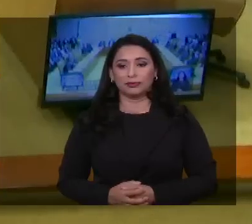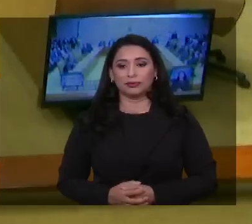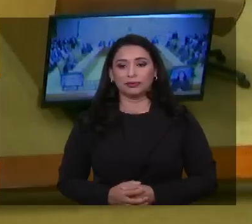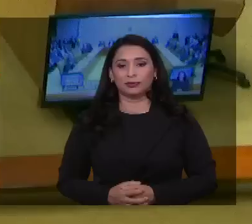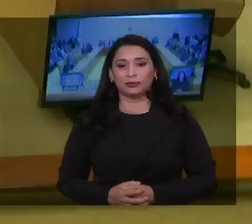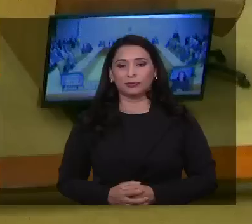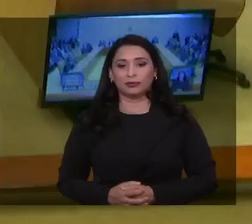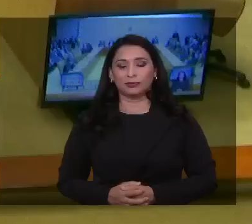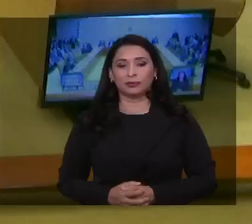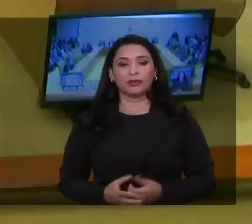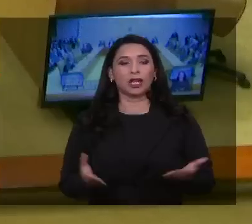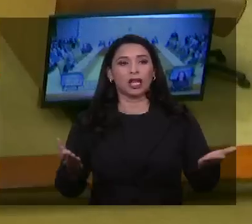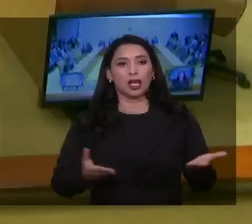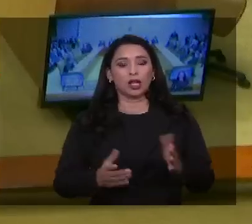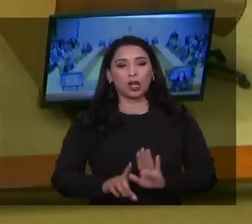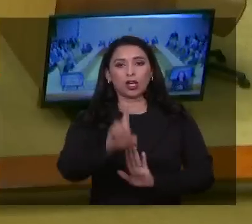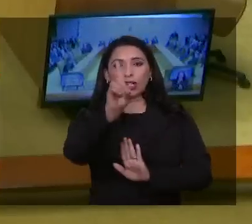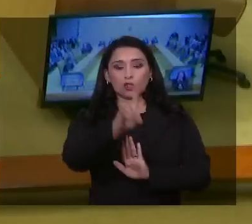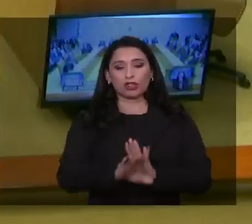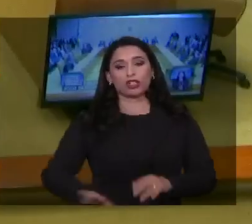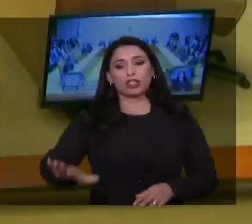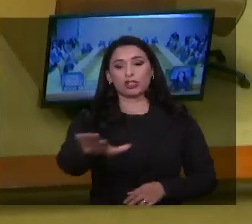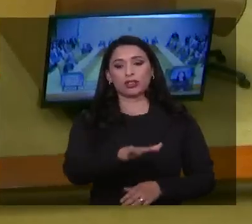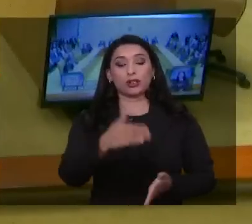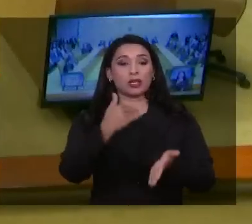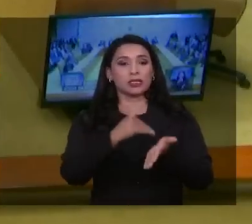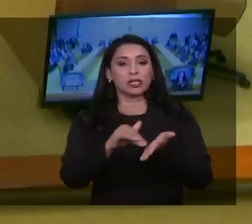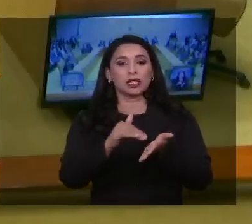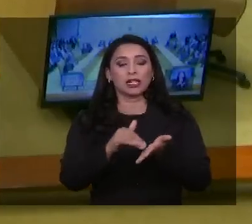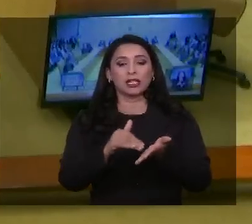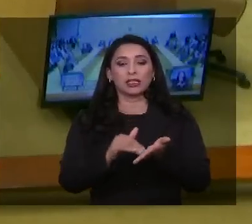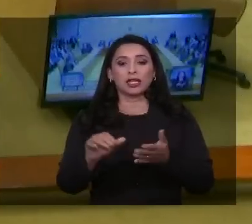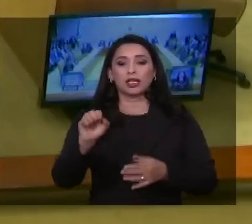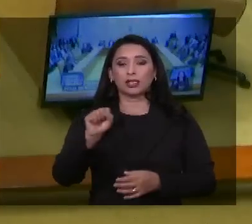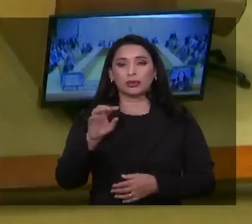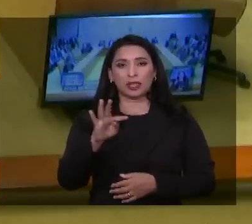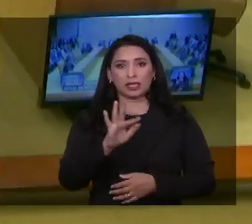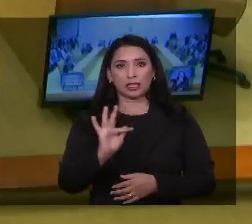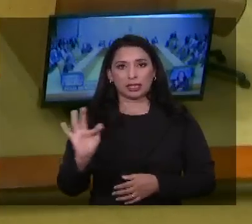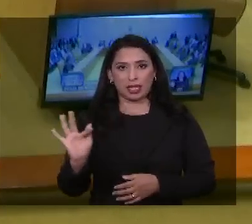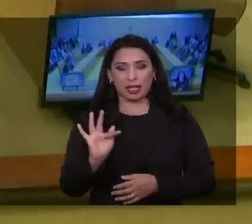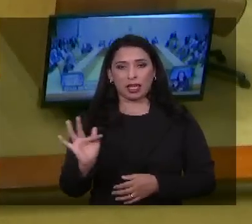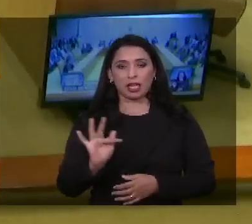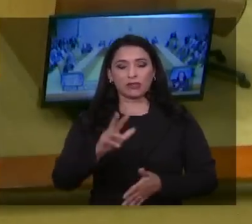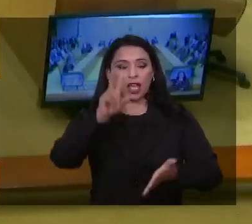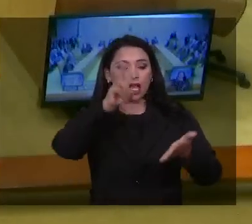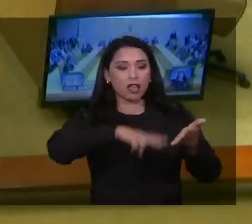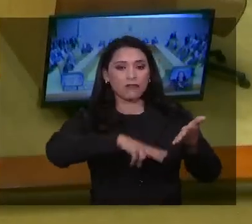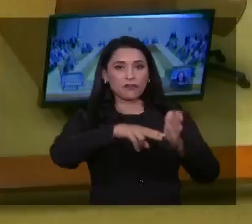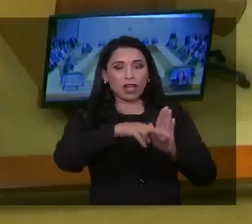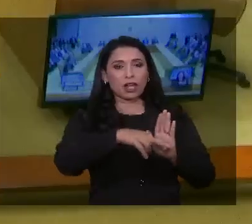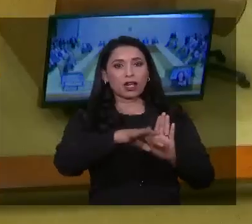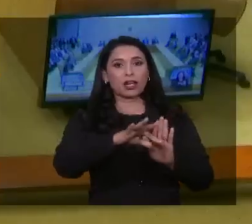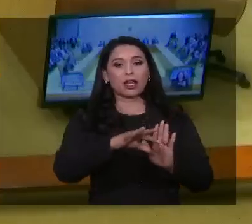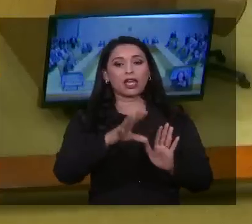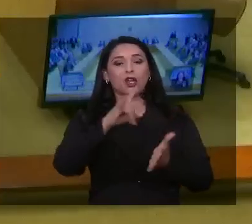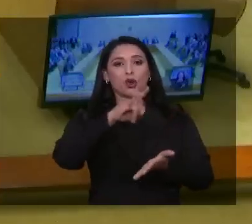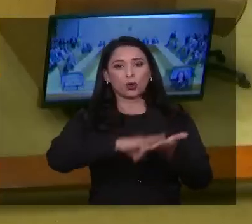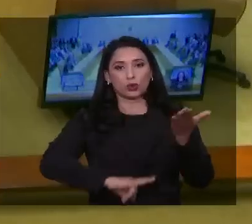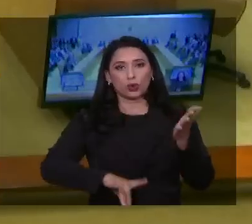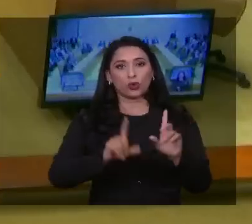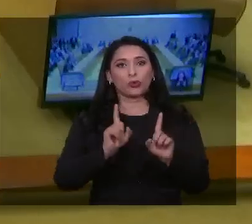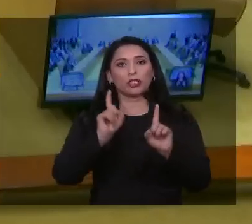O senhor diretor-geral da Secretaria do Tribunal fará a leitura do termo de posse.